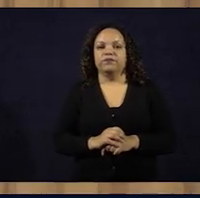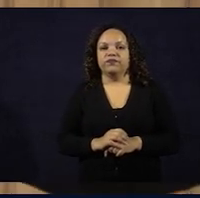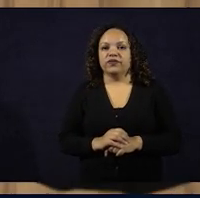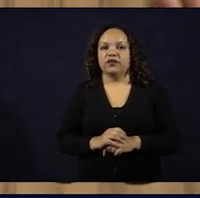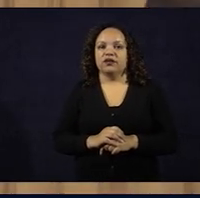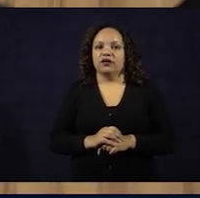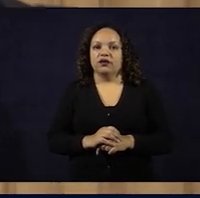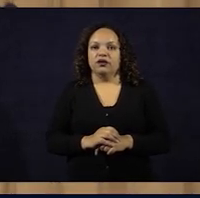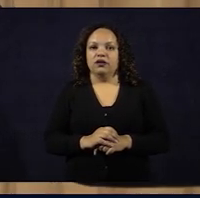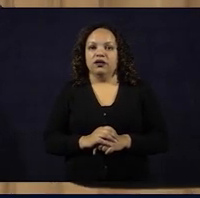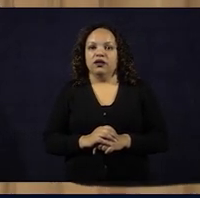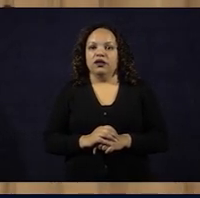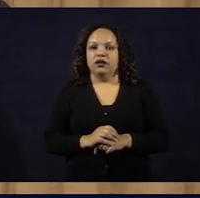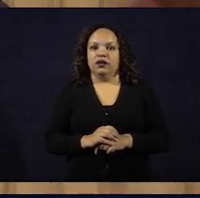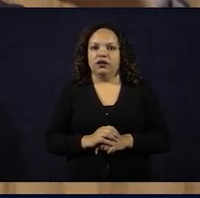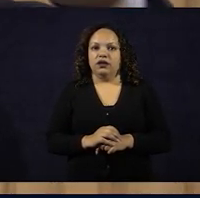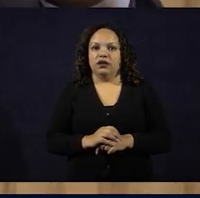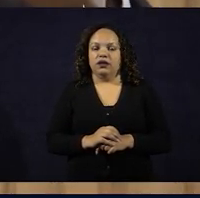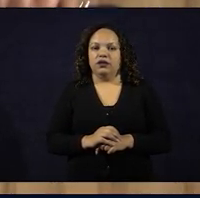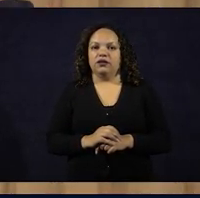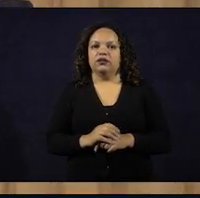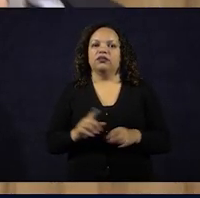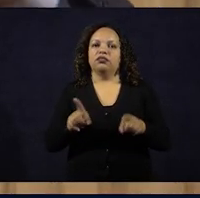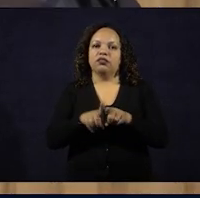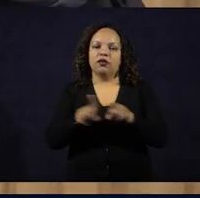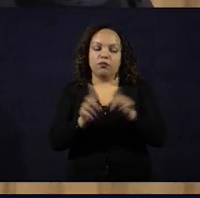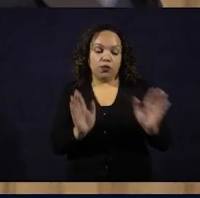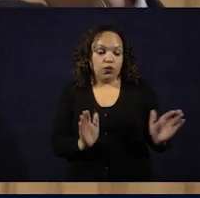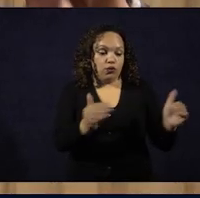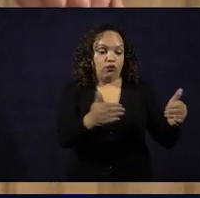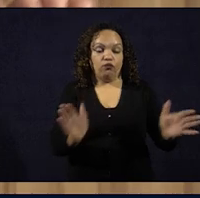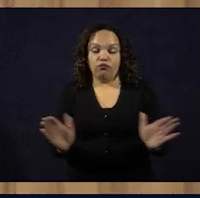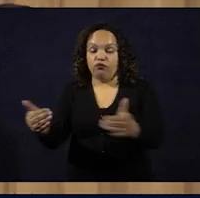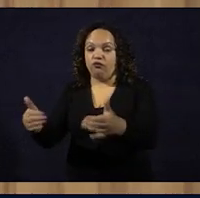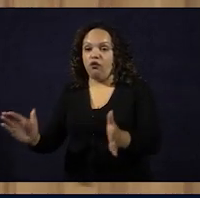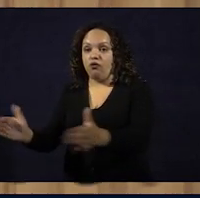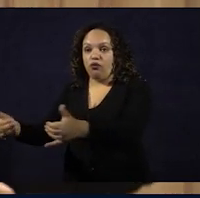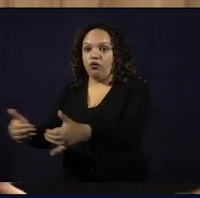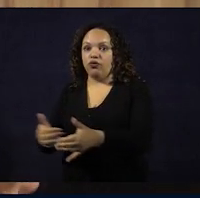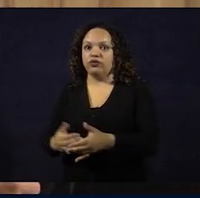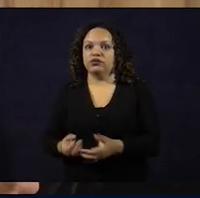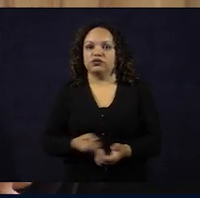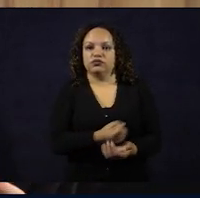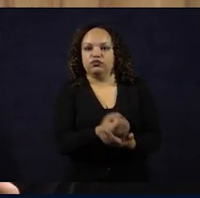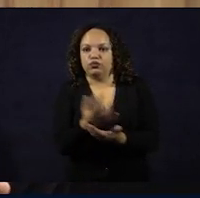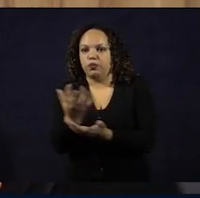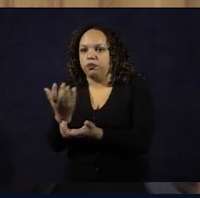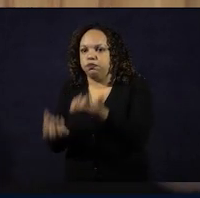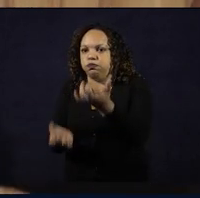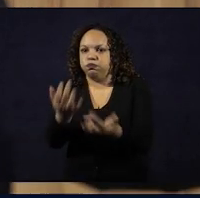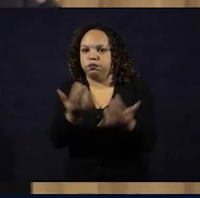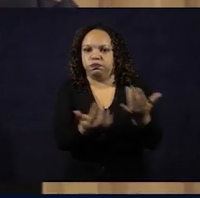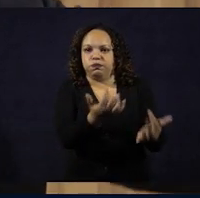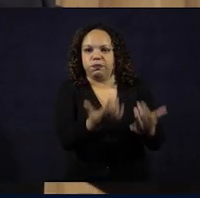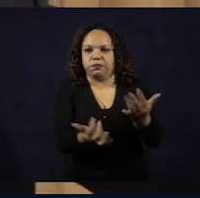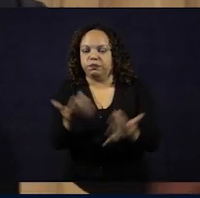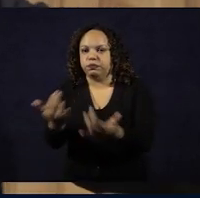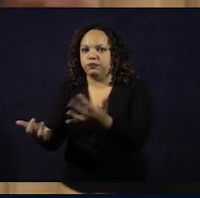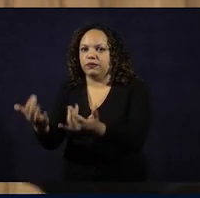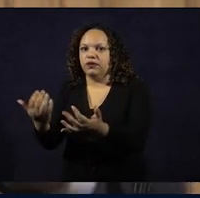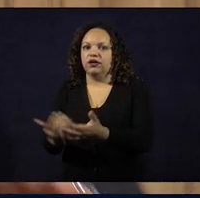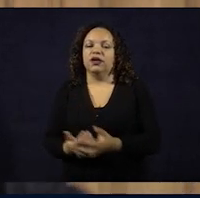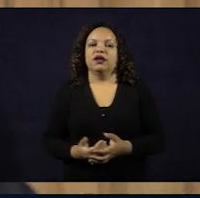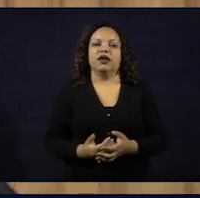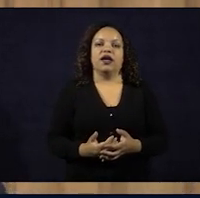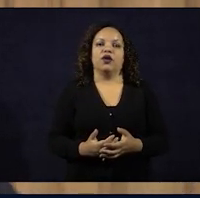detecta precocemente focos de incêndios E aí como a brigada em terra possa intervir